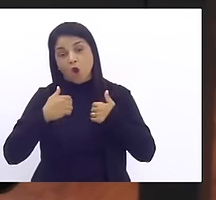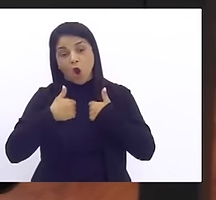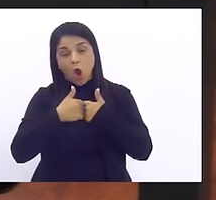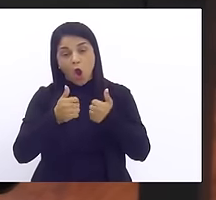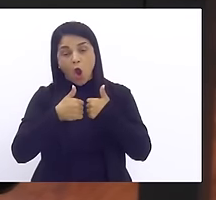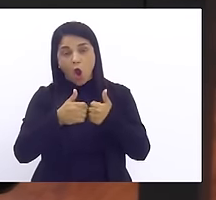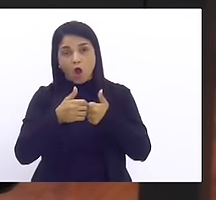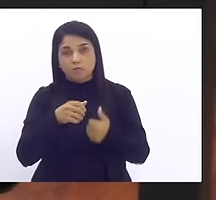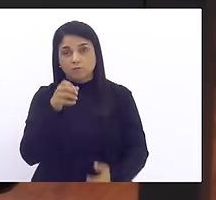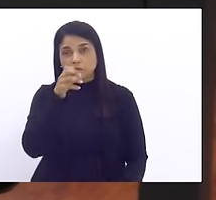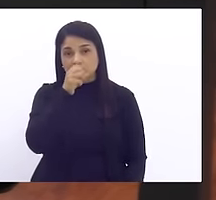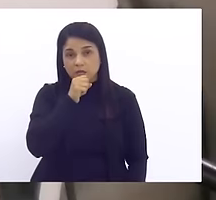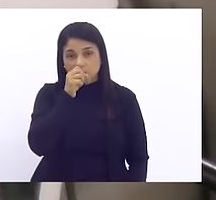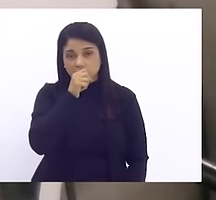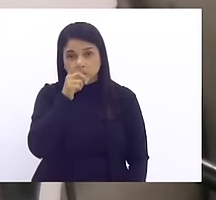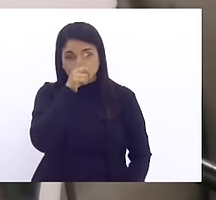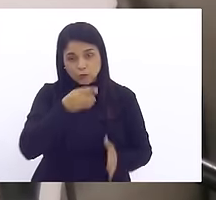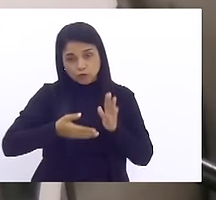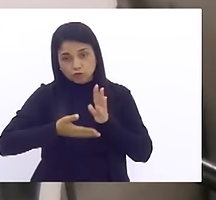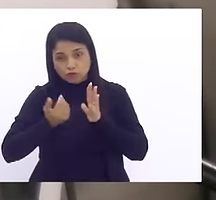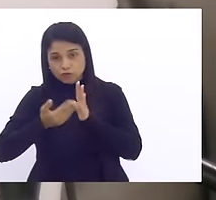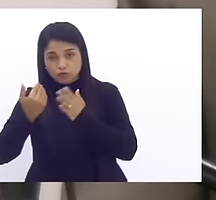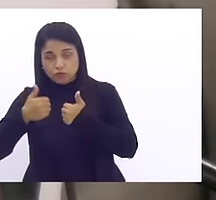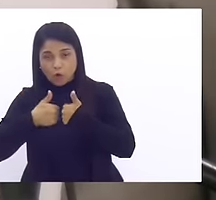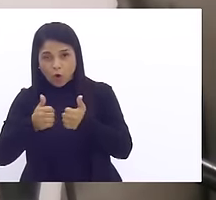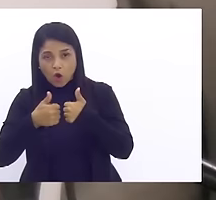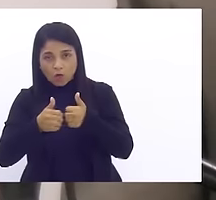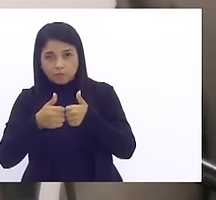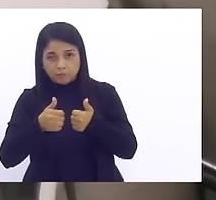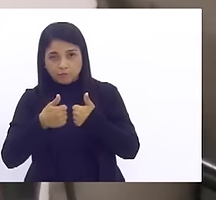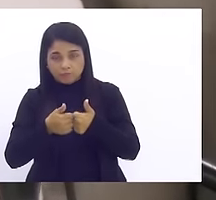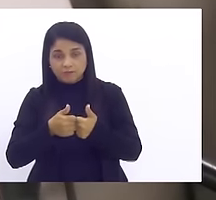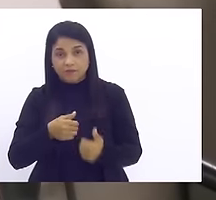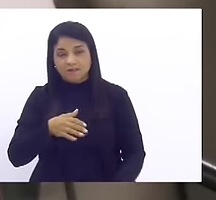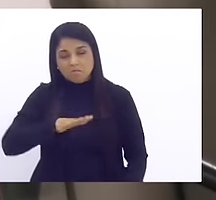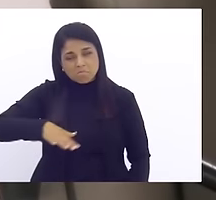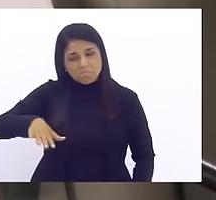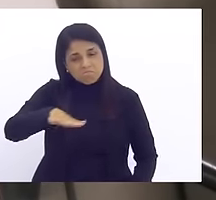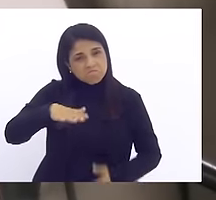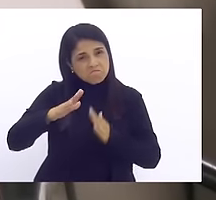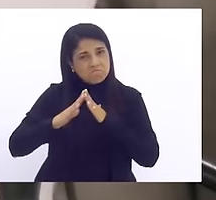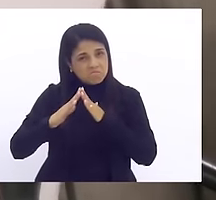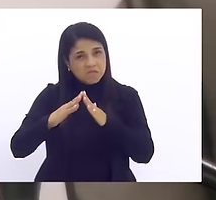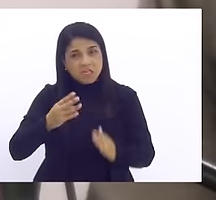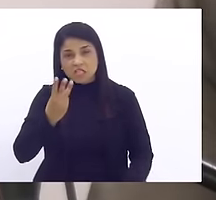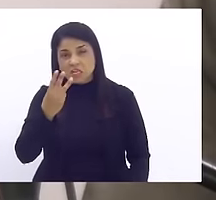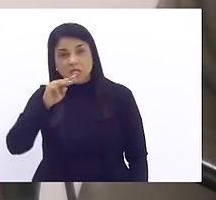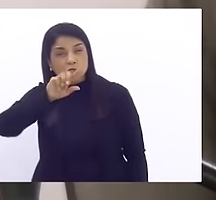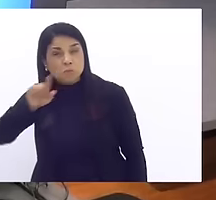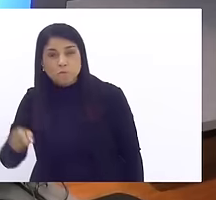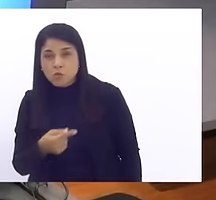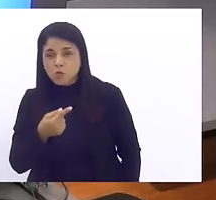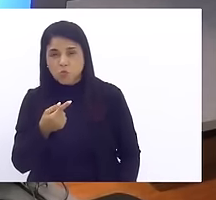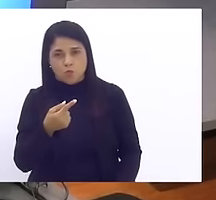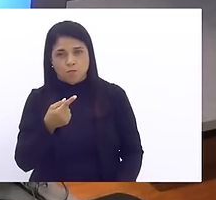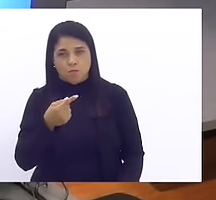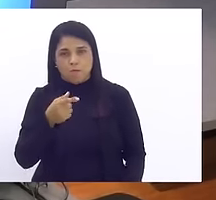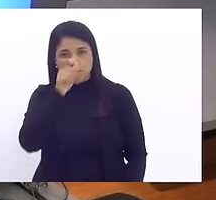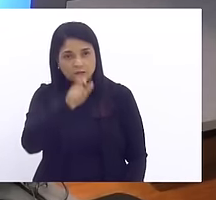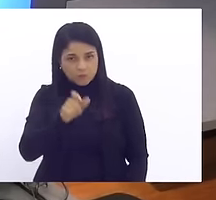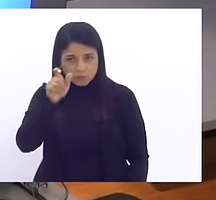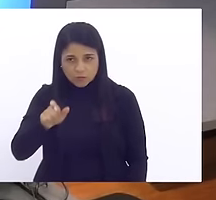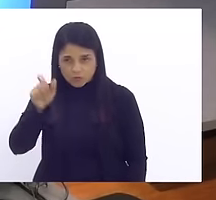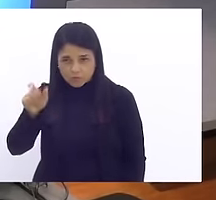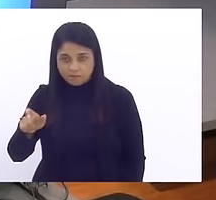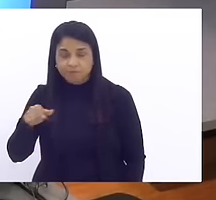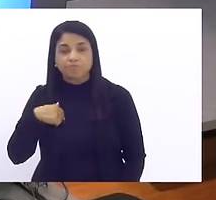final de semana retira os ônibus e ali uma hora aproximadamente umas 3.000 pessoas é um absurdo então respondendo ao senhor sobre